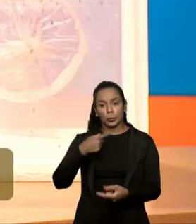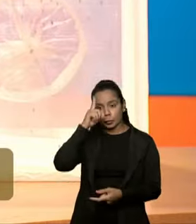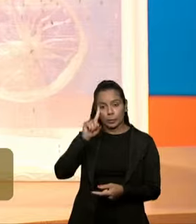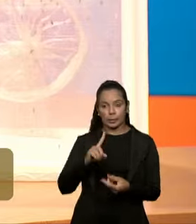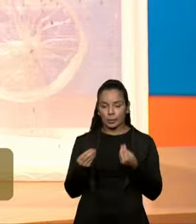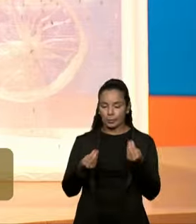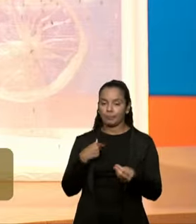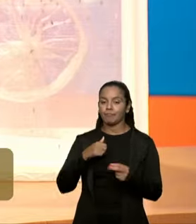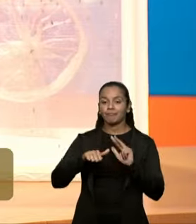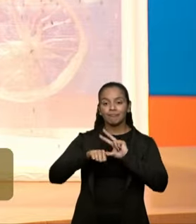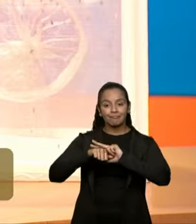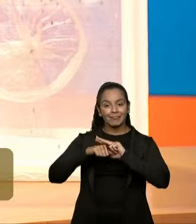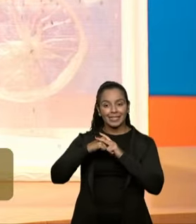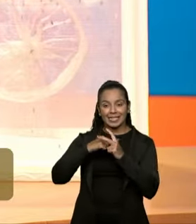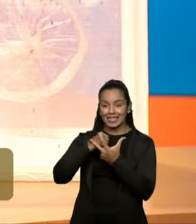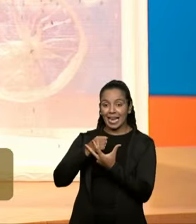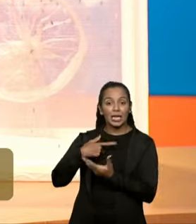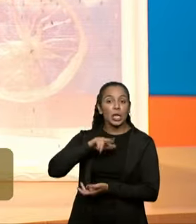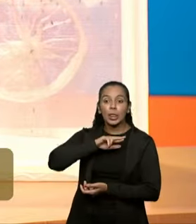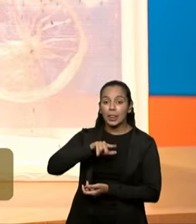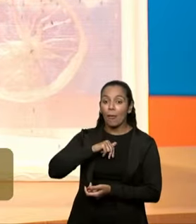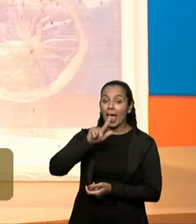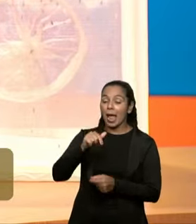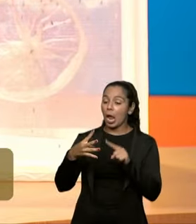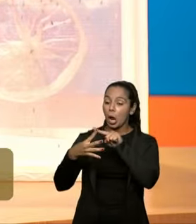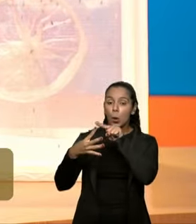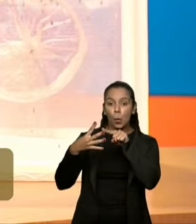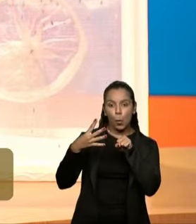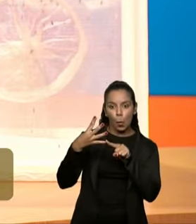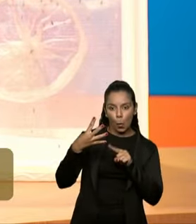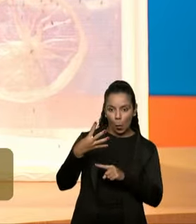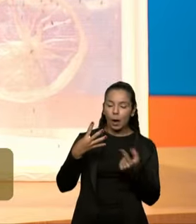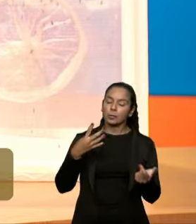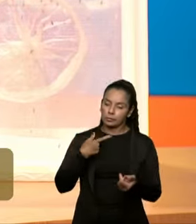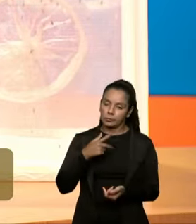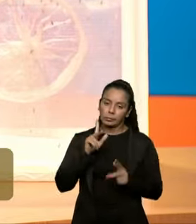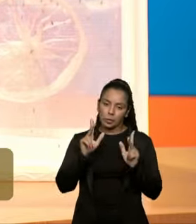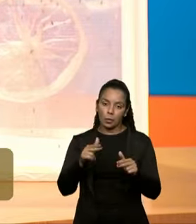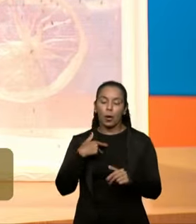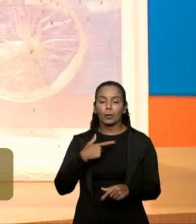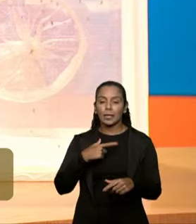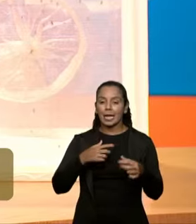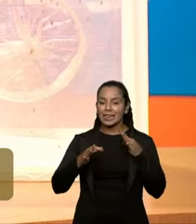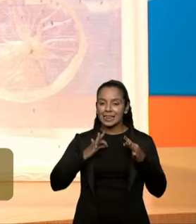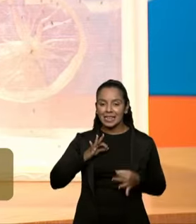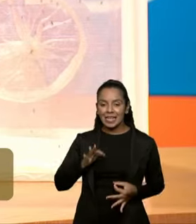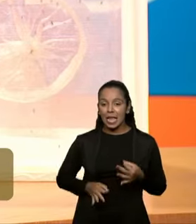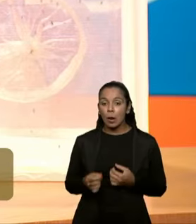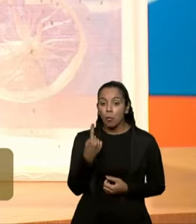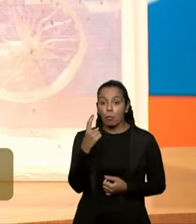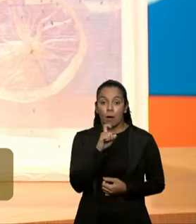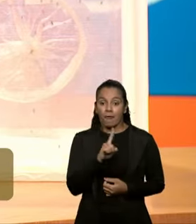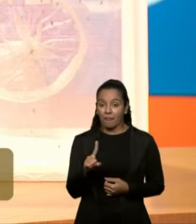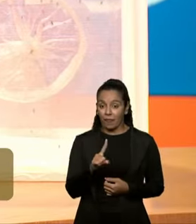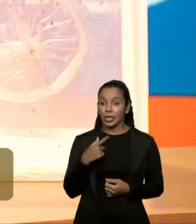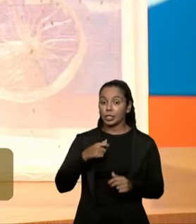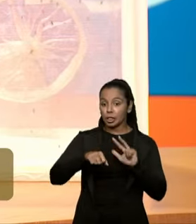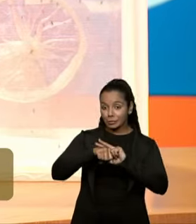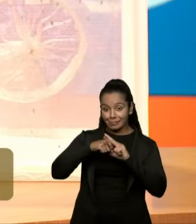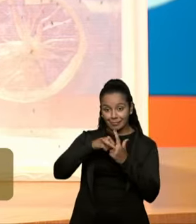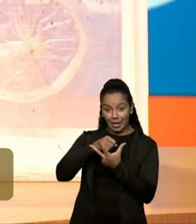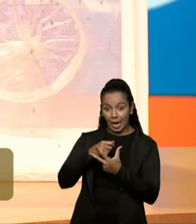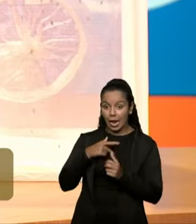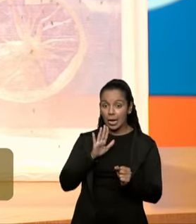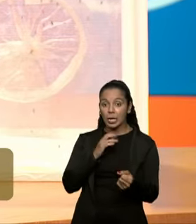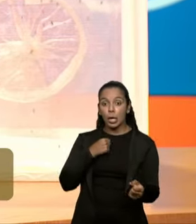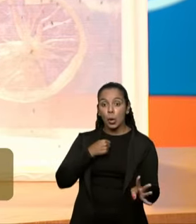A dengue, ela não é uma dengue, elas são quatro dengues. Então, você, igual você tem sarampo, você vai ter uma vez na vida, né? Ah. Dengue, você pode ter quatro